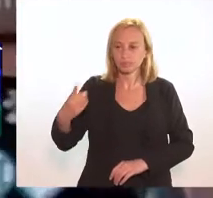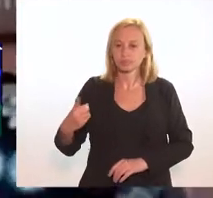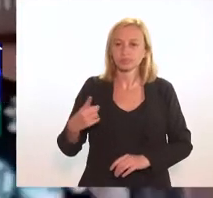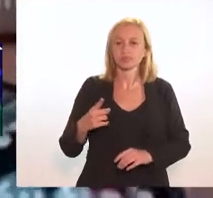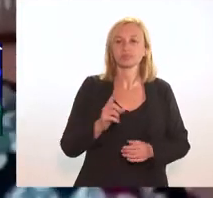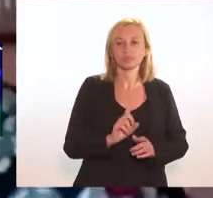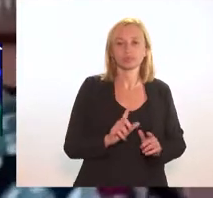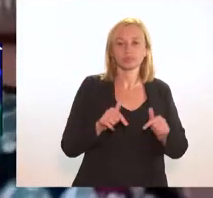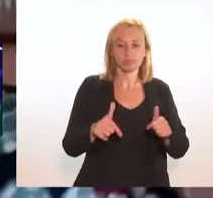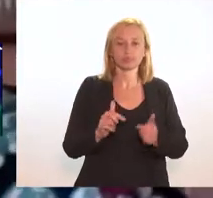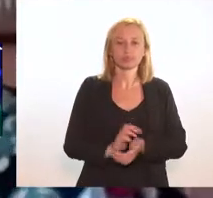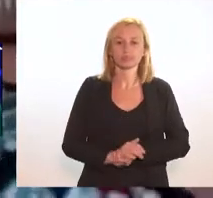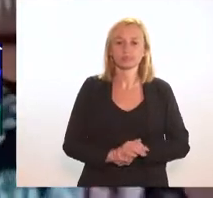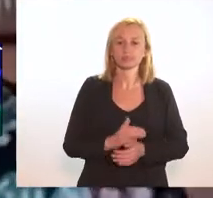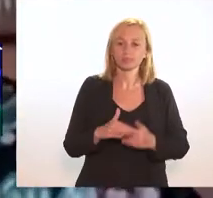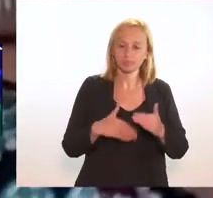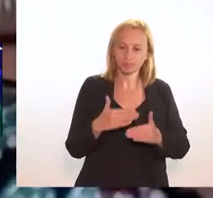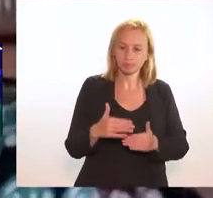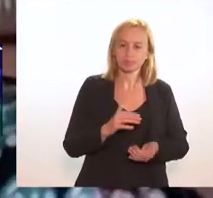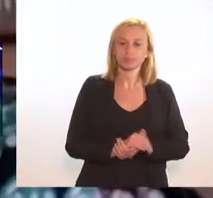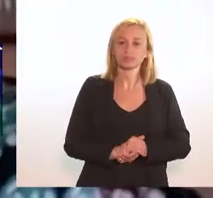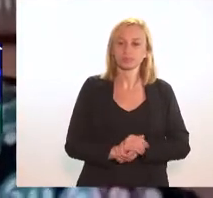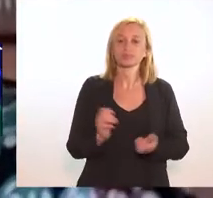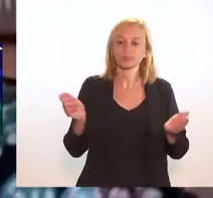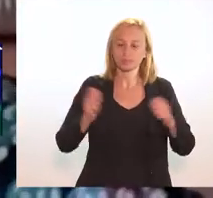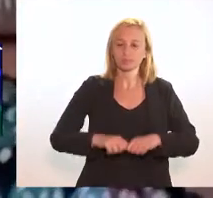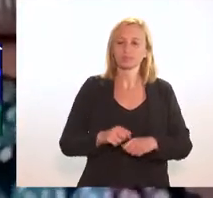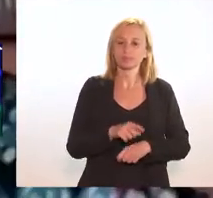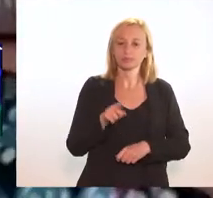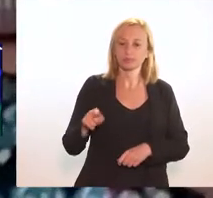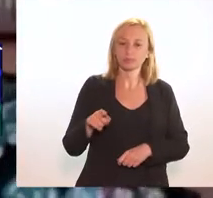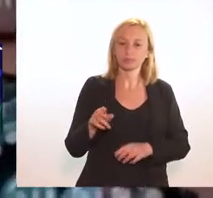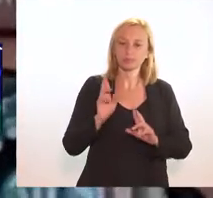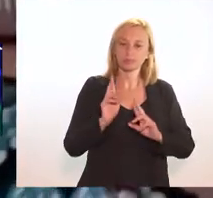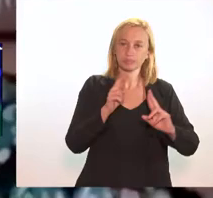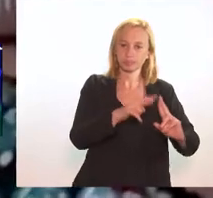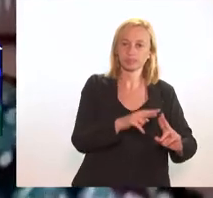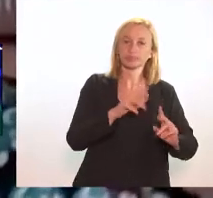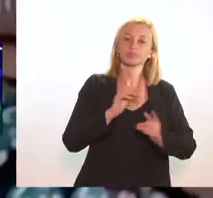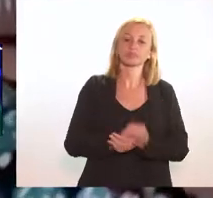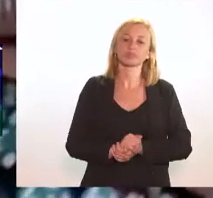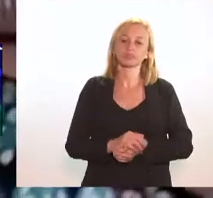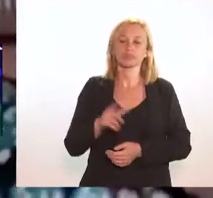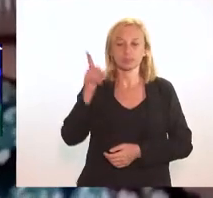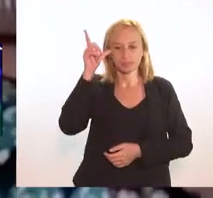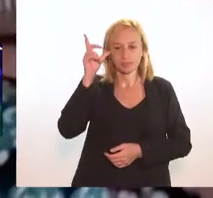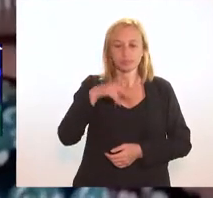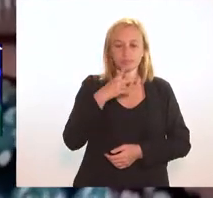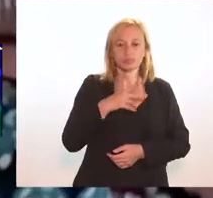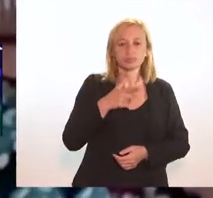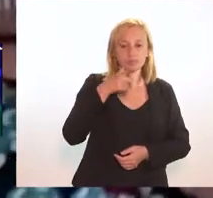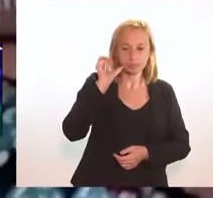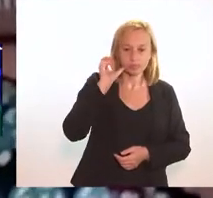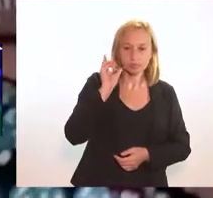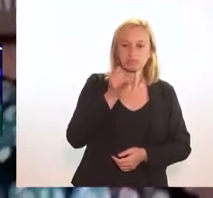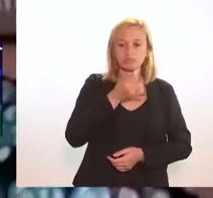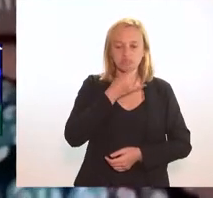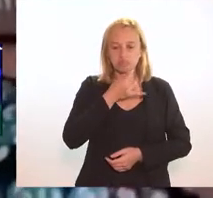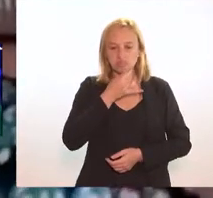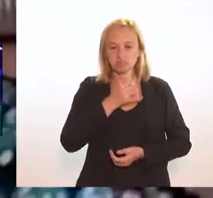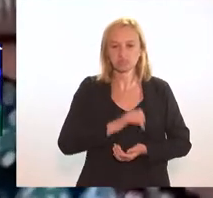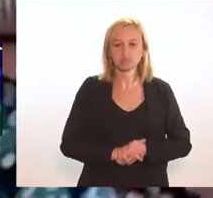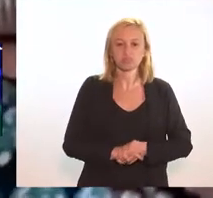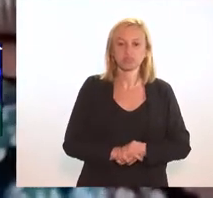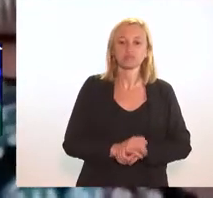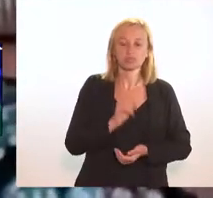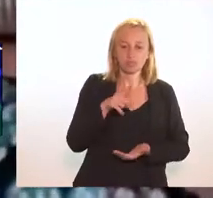ações, para que a gente aproxime e dê capacidade para que essas referências que a Lucinha trouxe ontem, com muita angústia, e